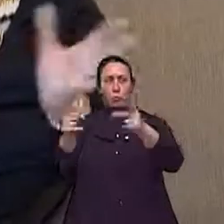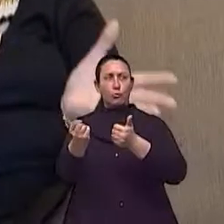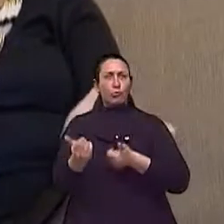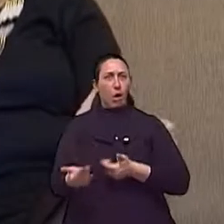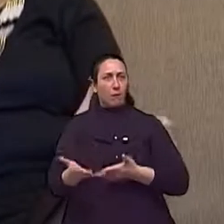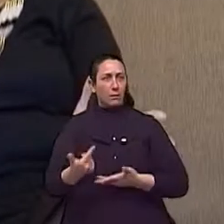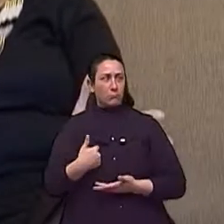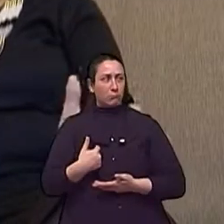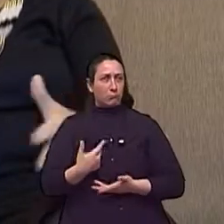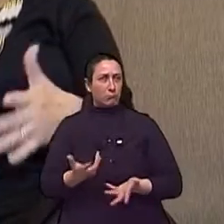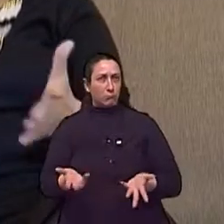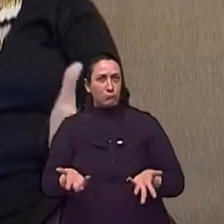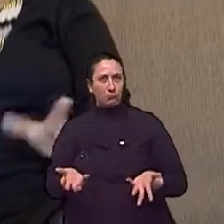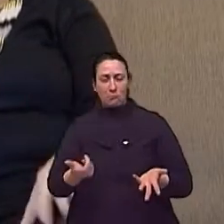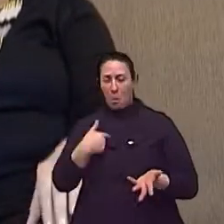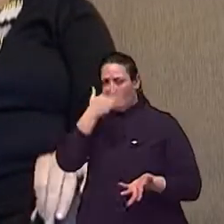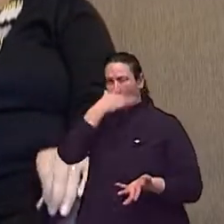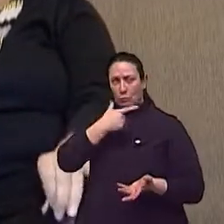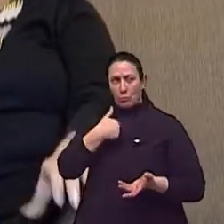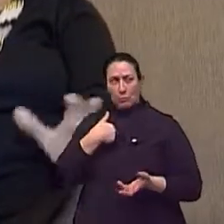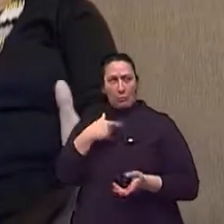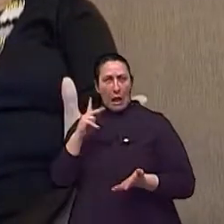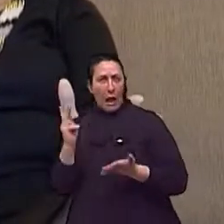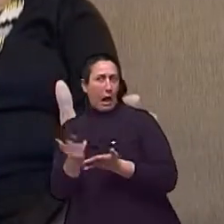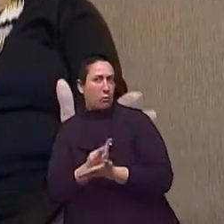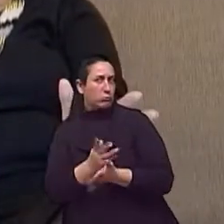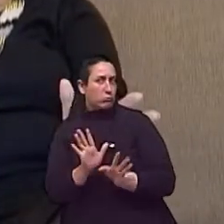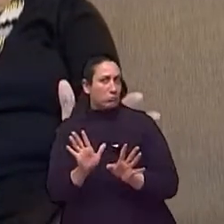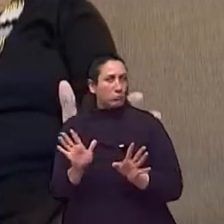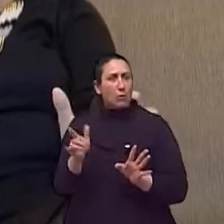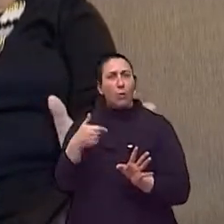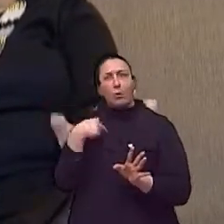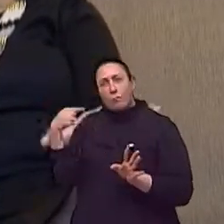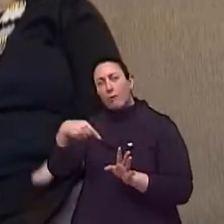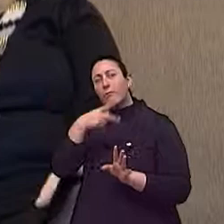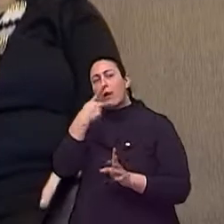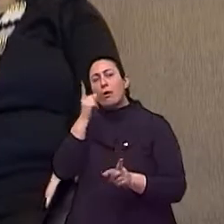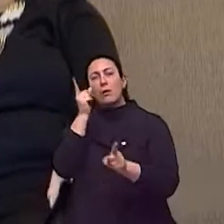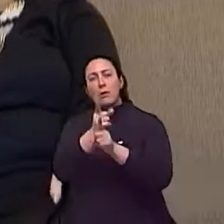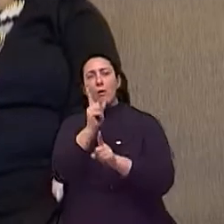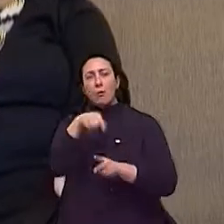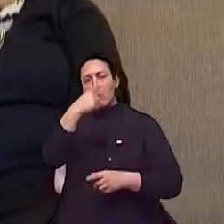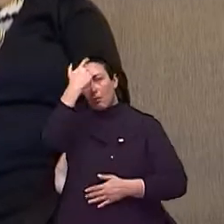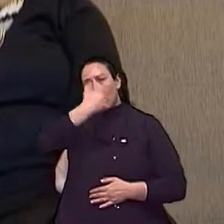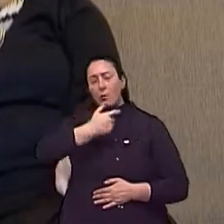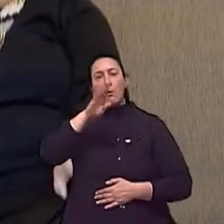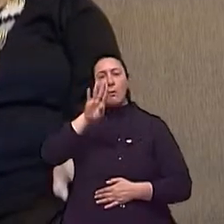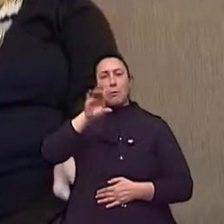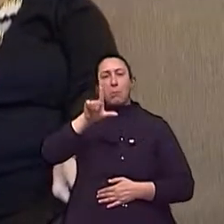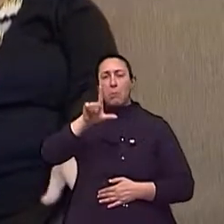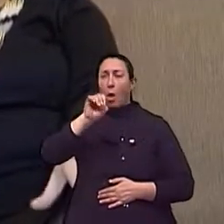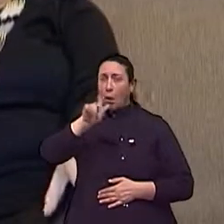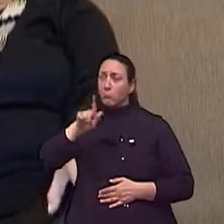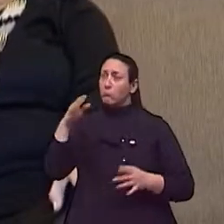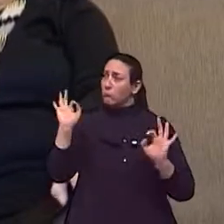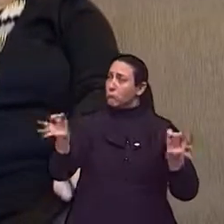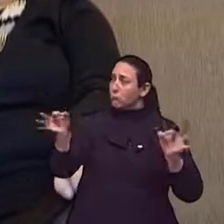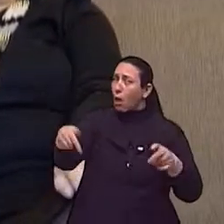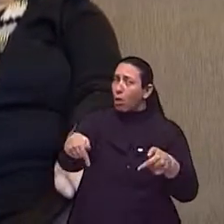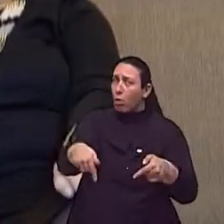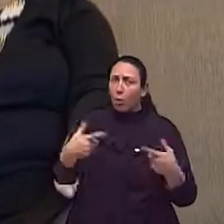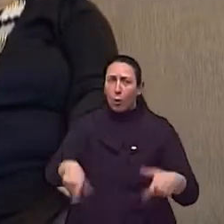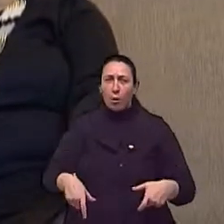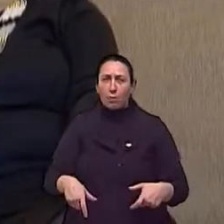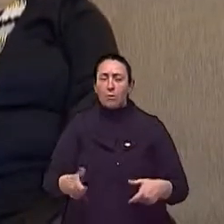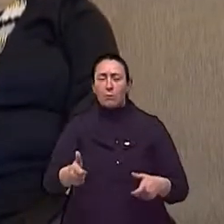Ai eu tô na sala errada eu digo eu vim para um eu vim para um encontro para ser blogueiros aí é não é aqui mesmo